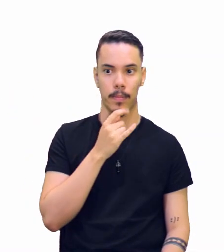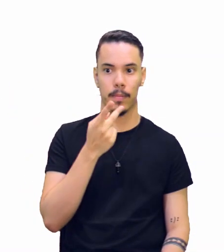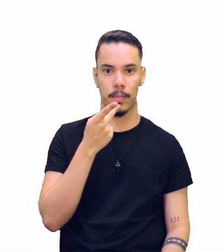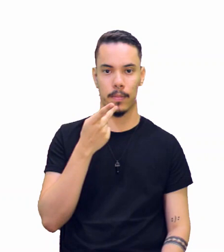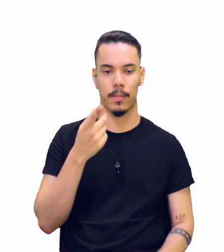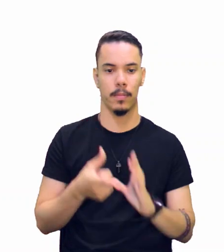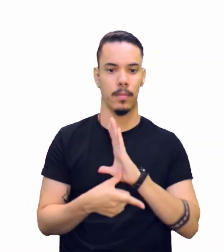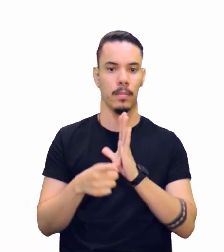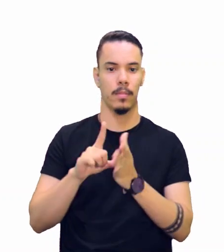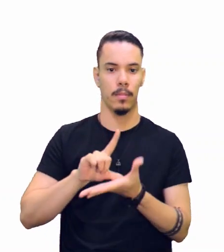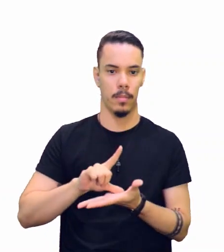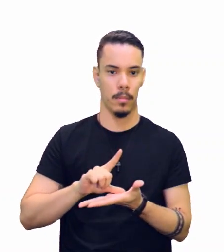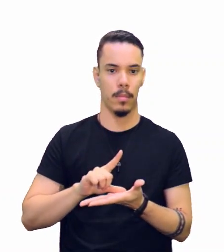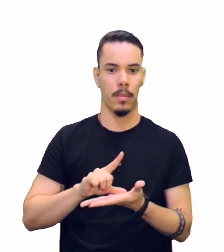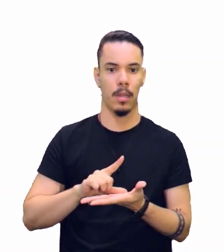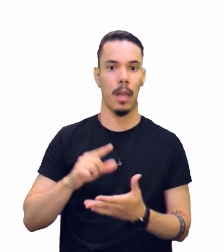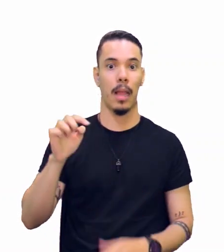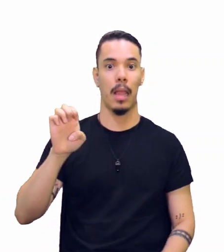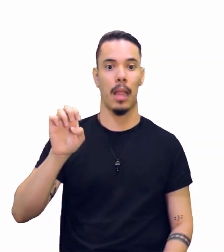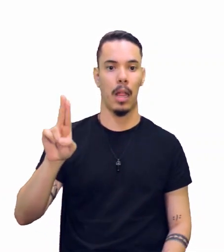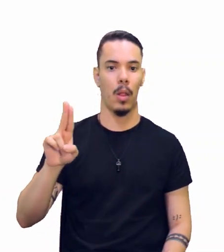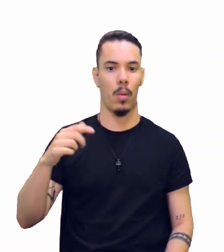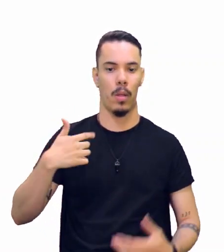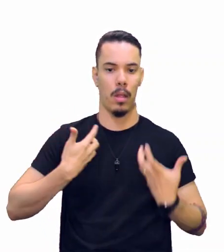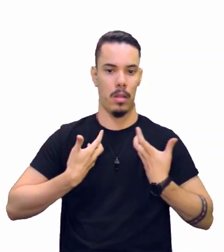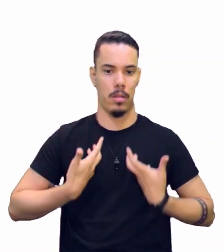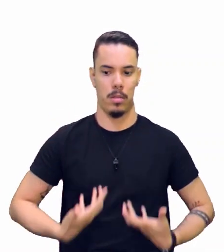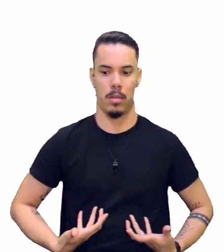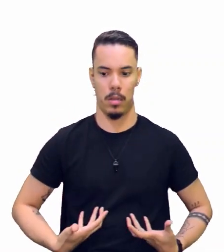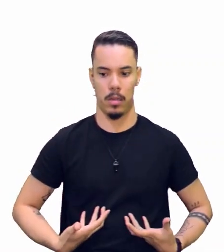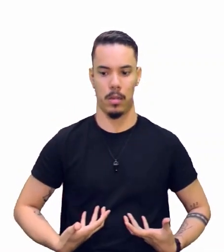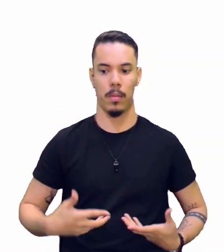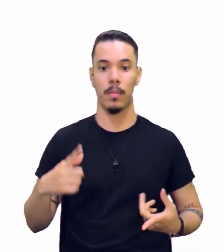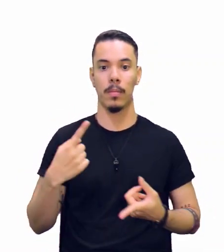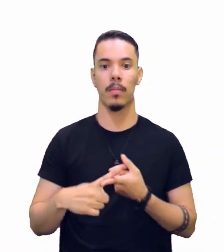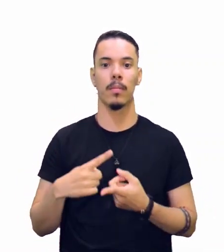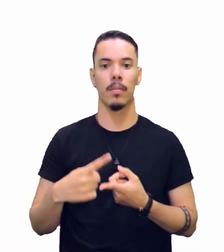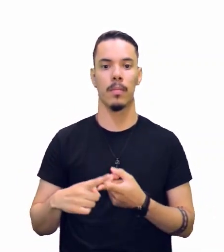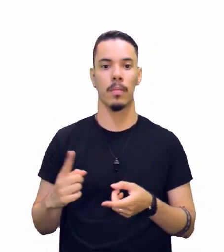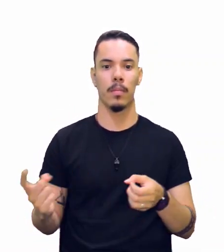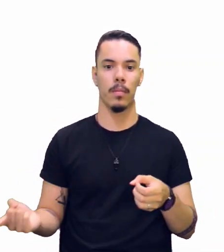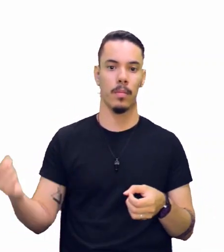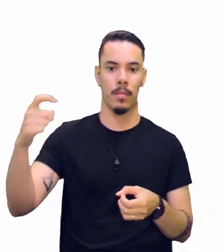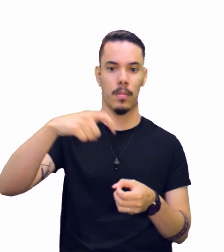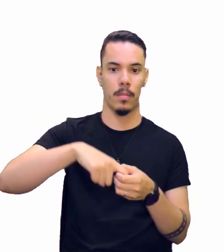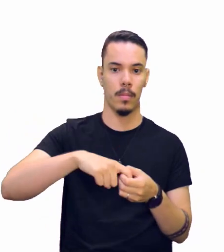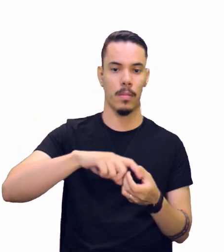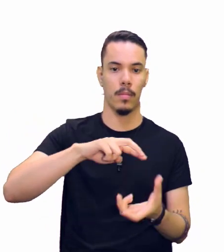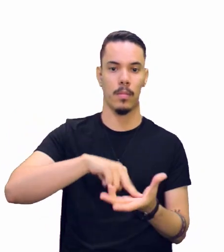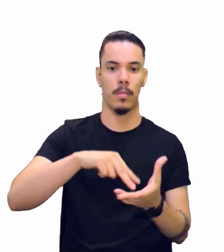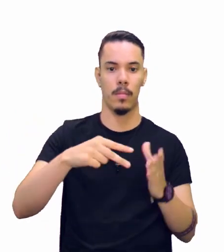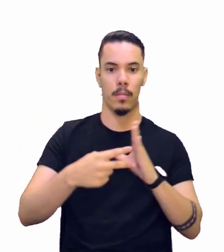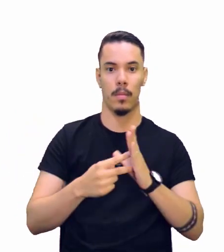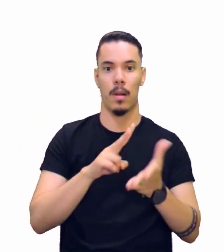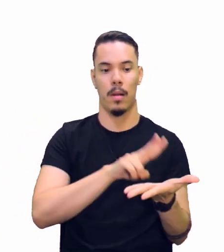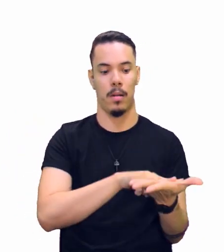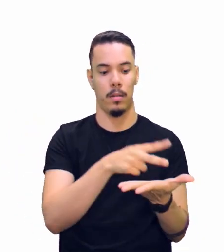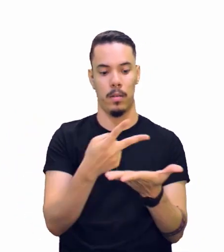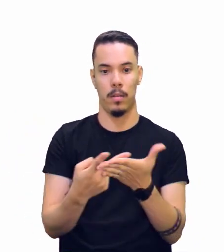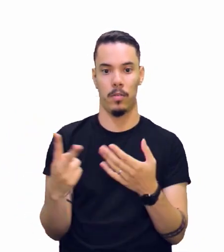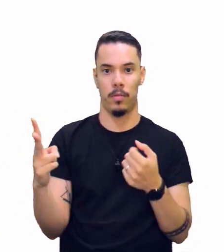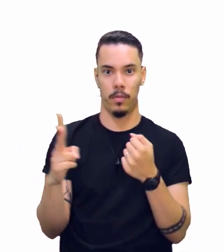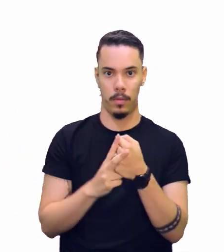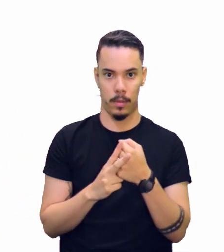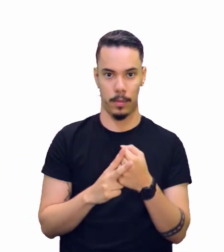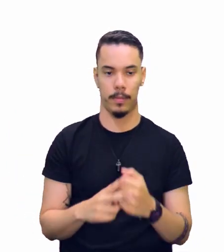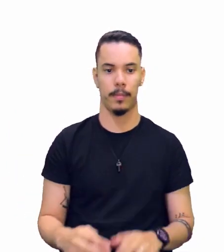agora, ó, eu fico cansado, porque a palavra cansada determina a tradução do verbo get aqui.